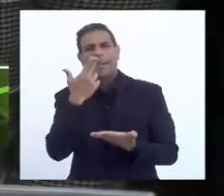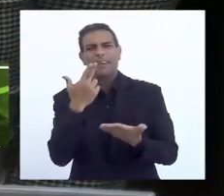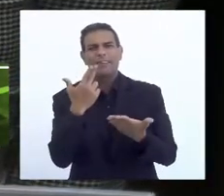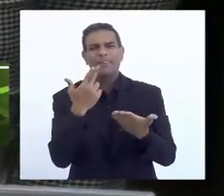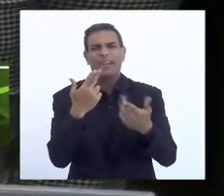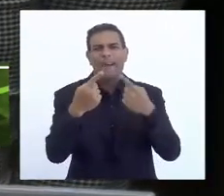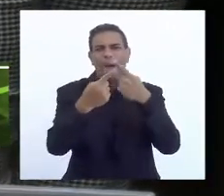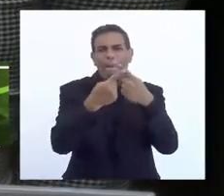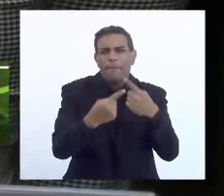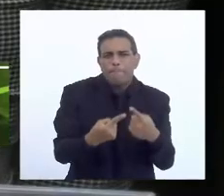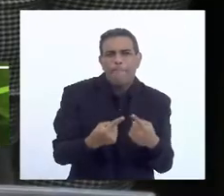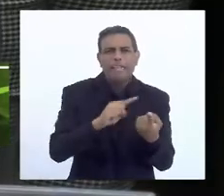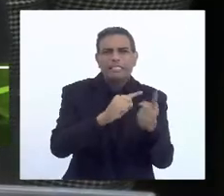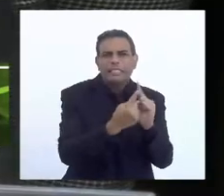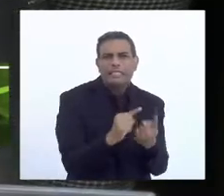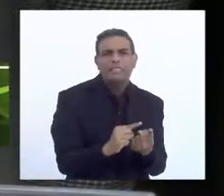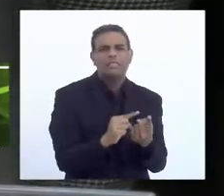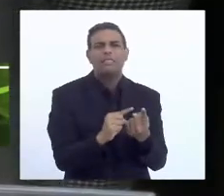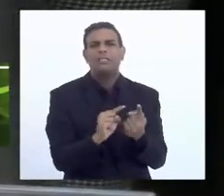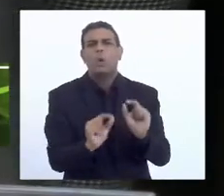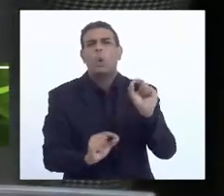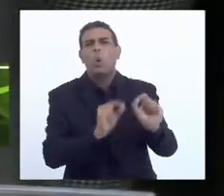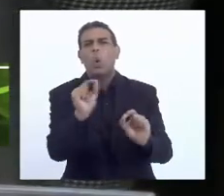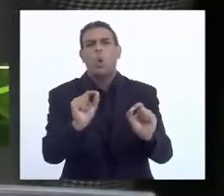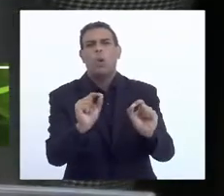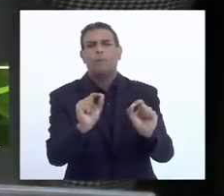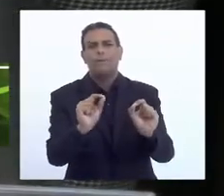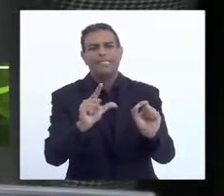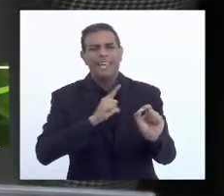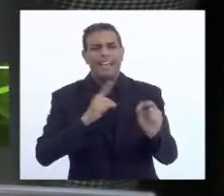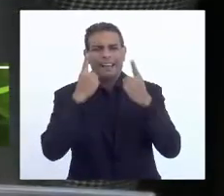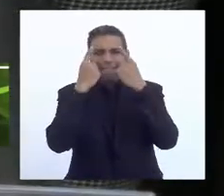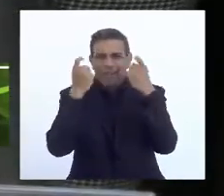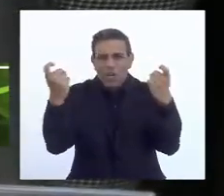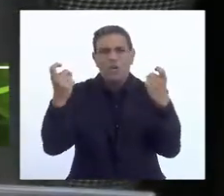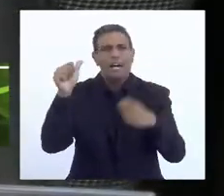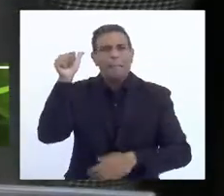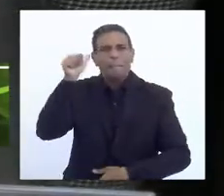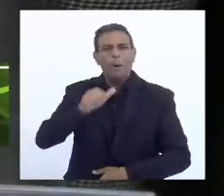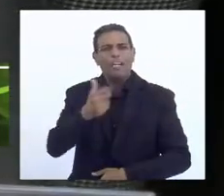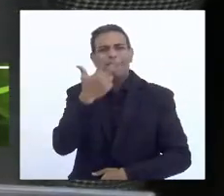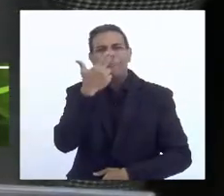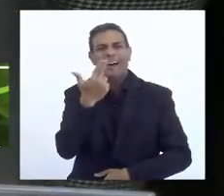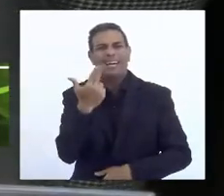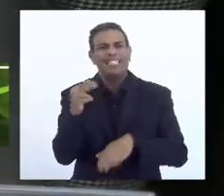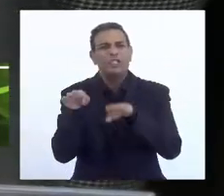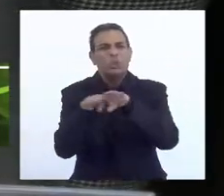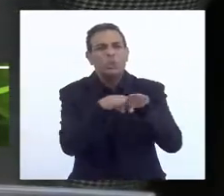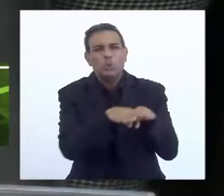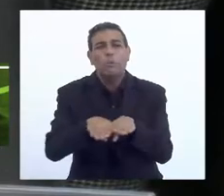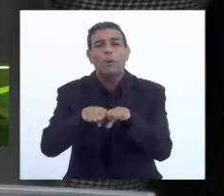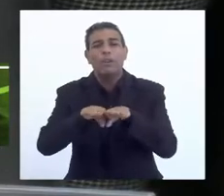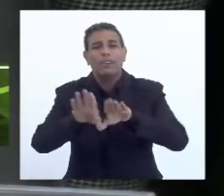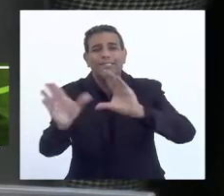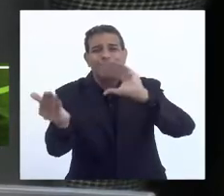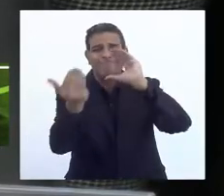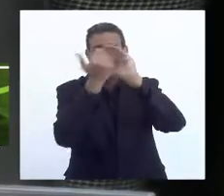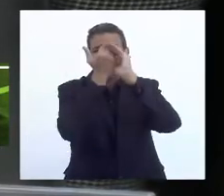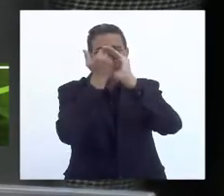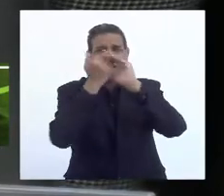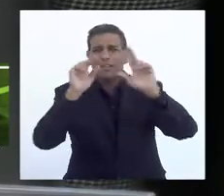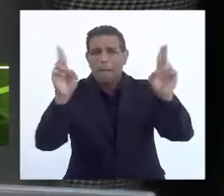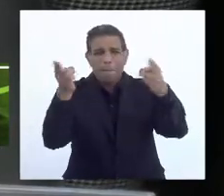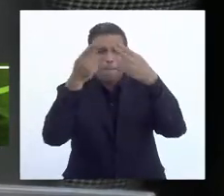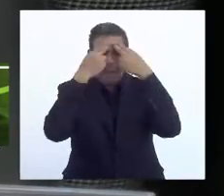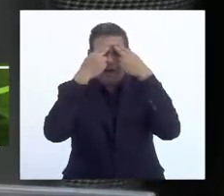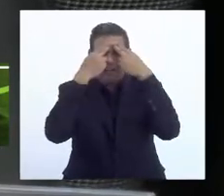semelhanças, as consequências da violência contra a mulher, elas são, acima de tudo, neurológicas.